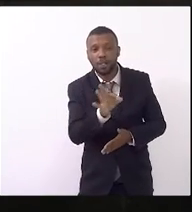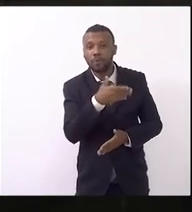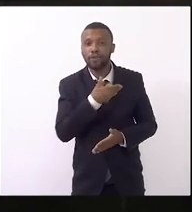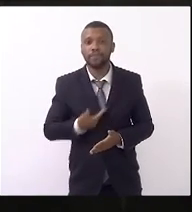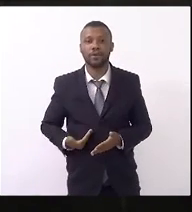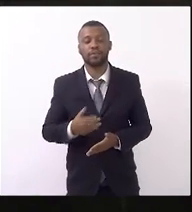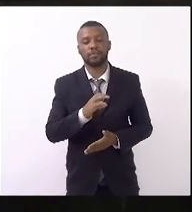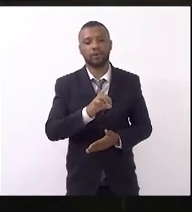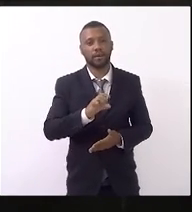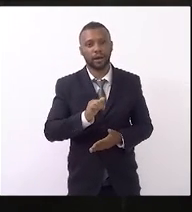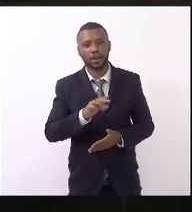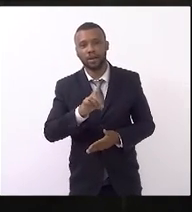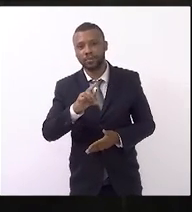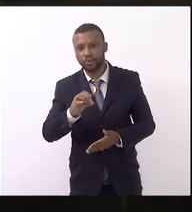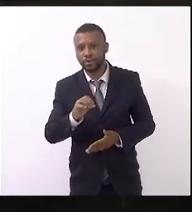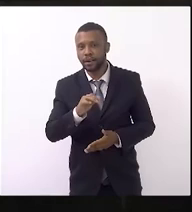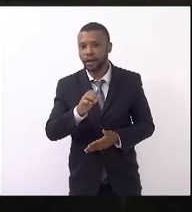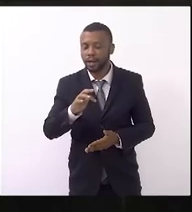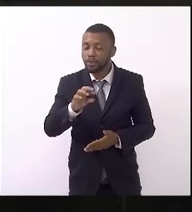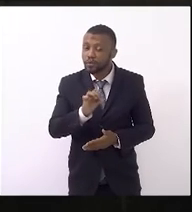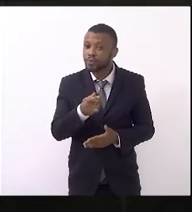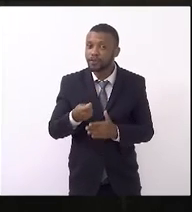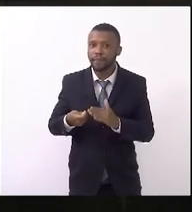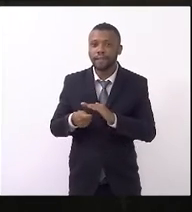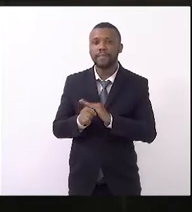de investimentos estruturantes que possam